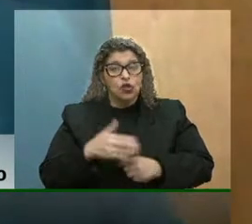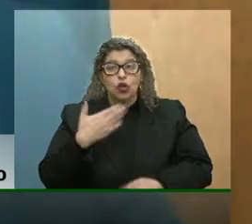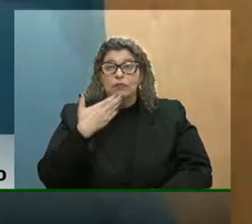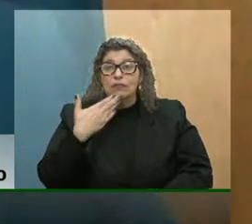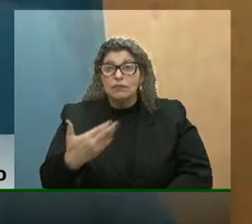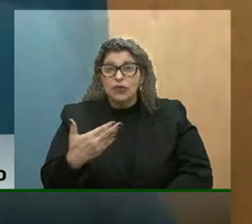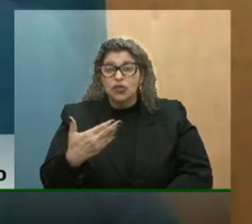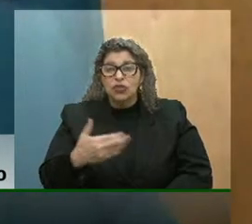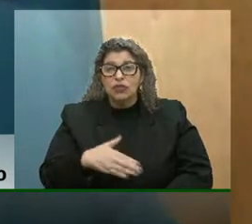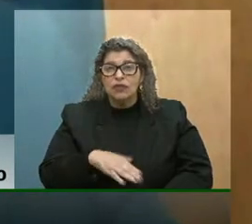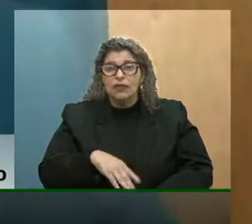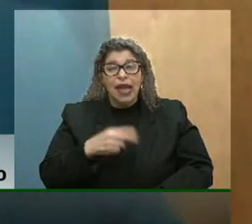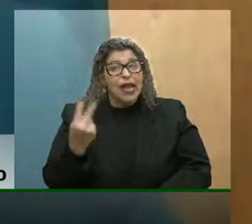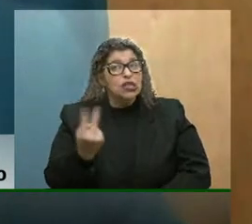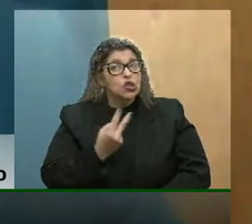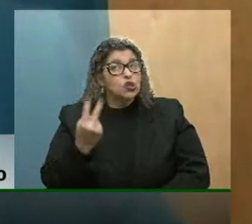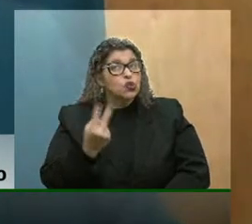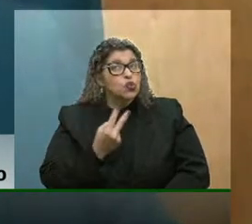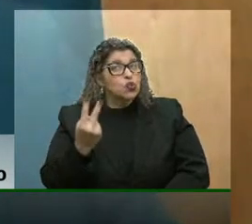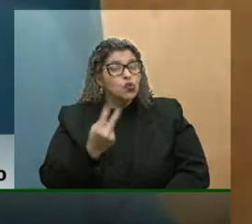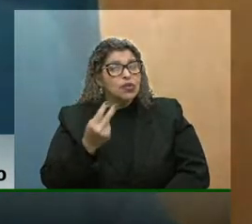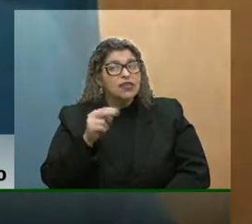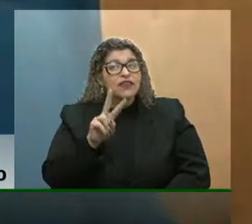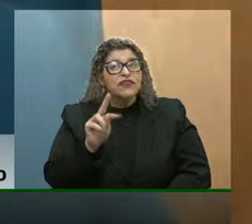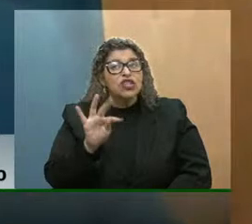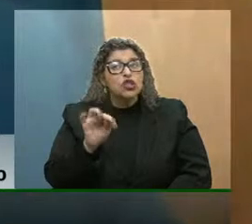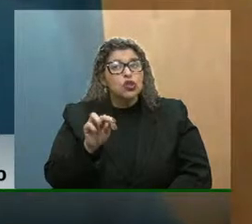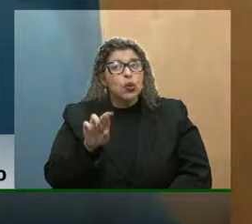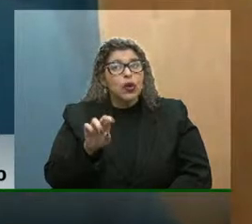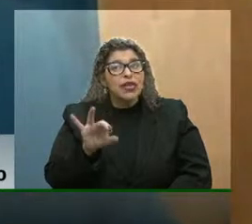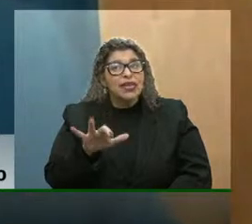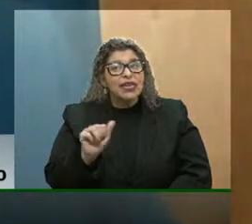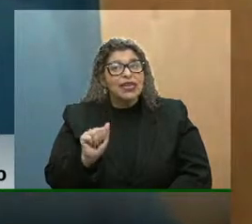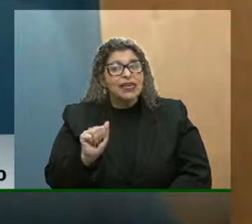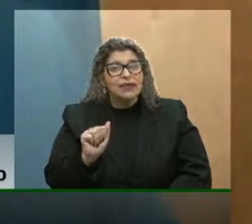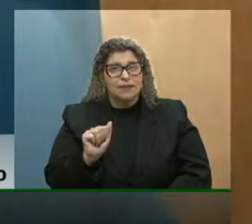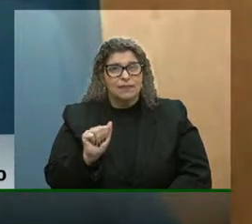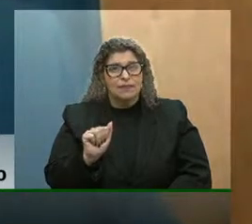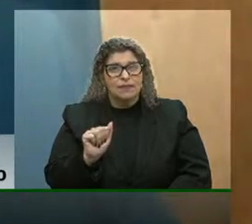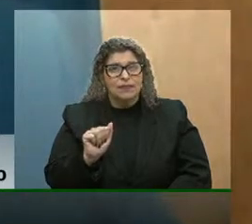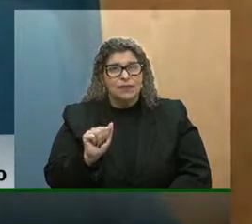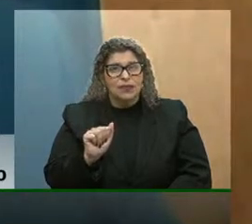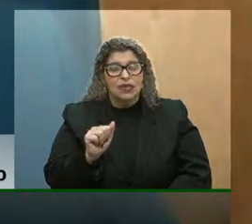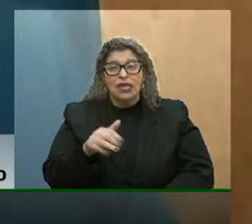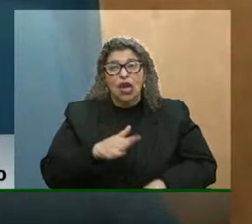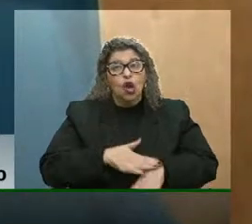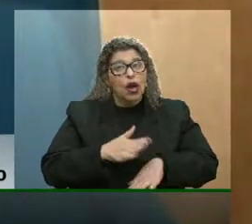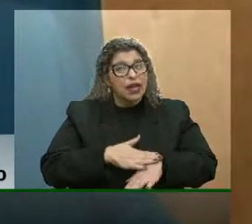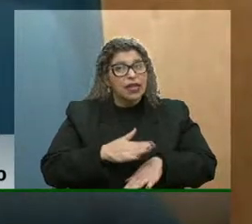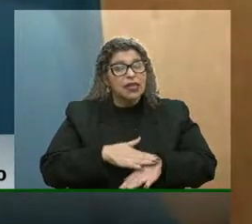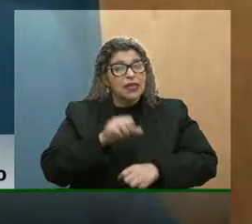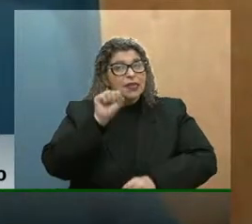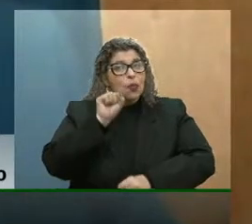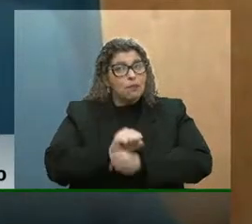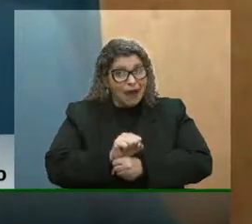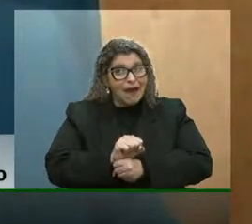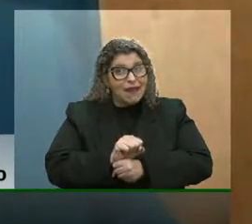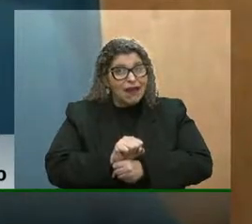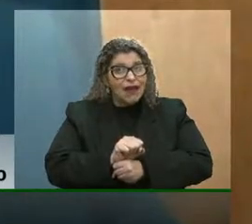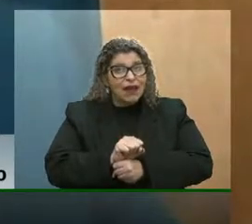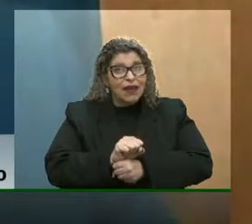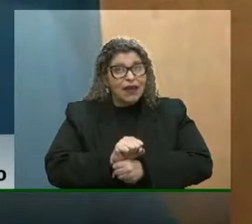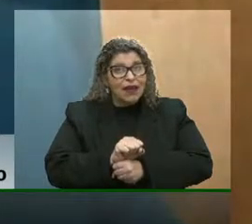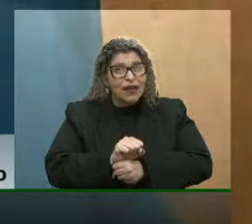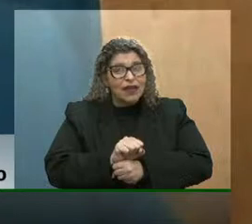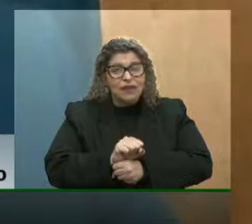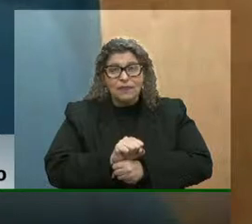estou pedindo a unificação das duas vistorias e que não se pague durante o período que estão parados, se alguém pagou, que